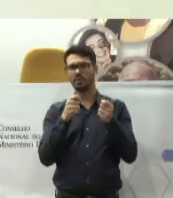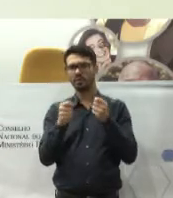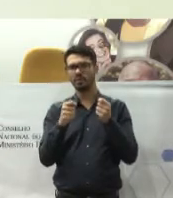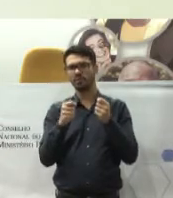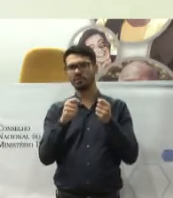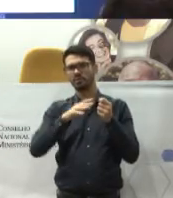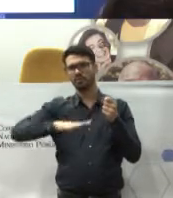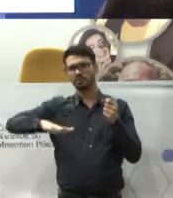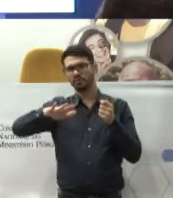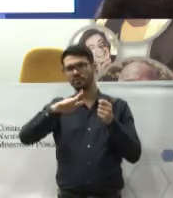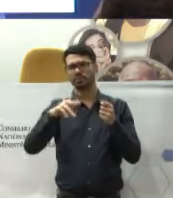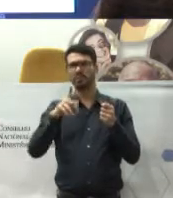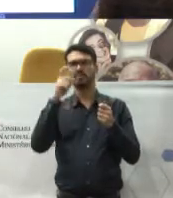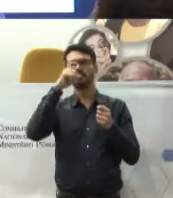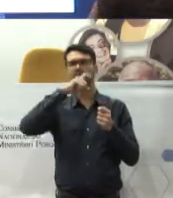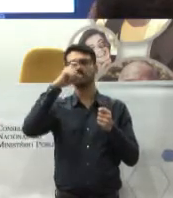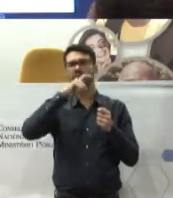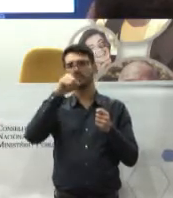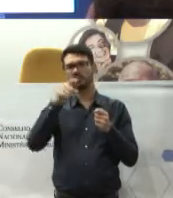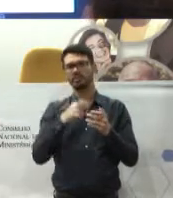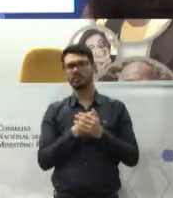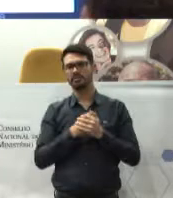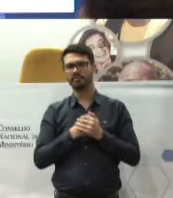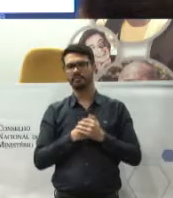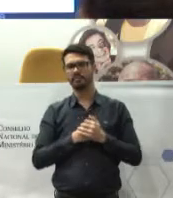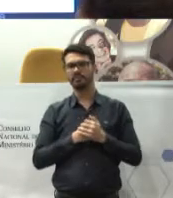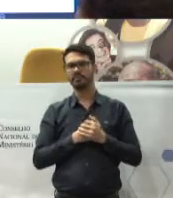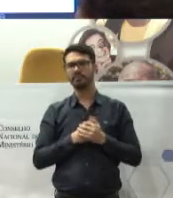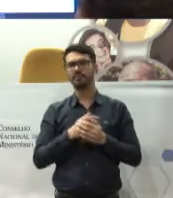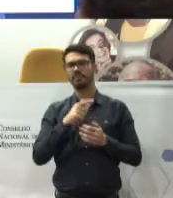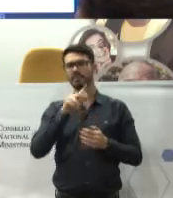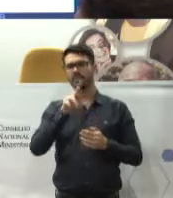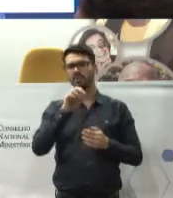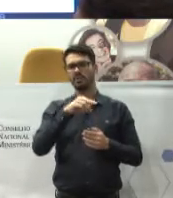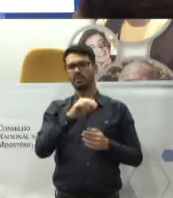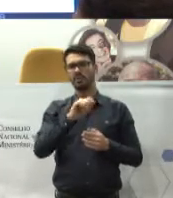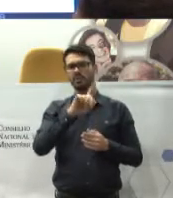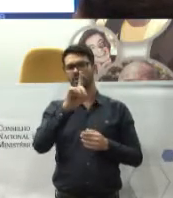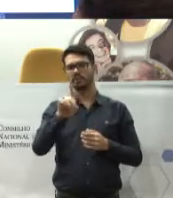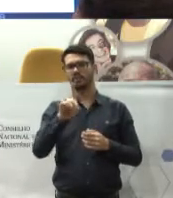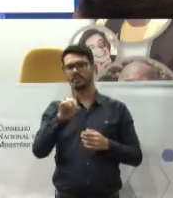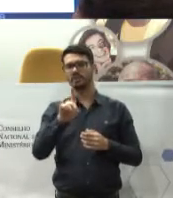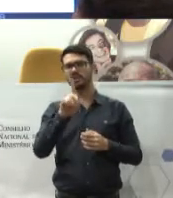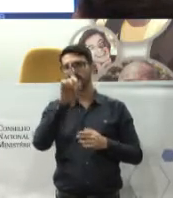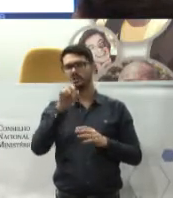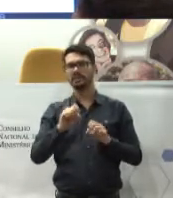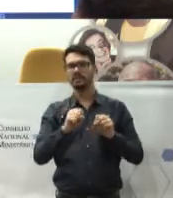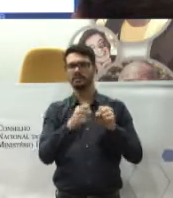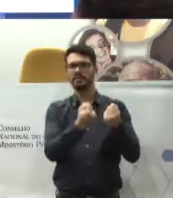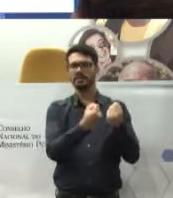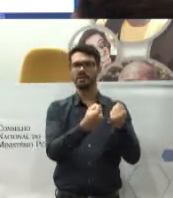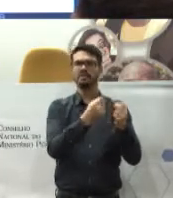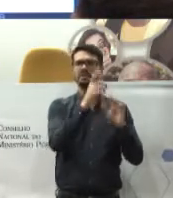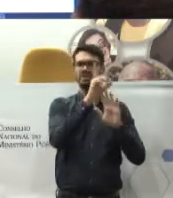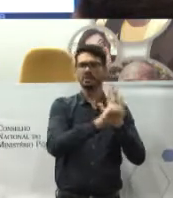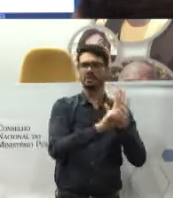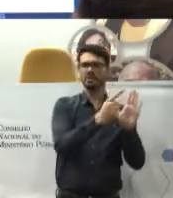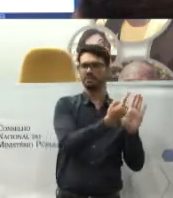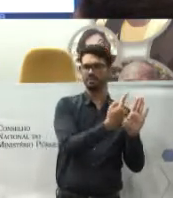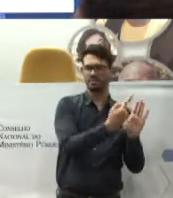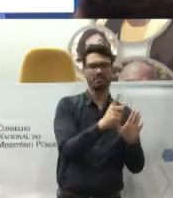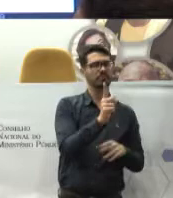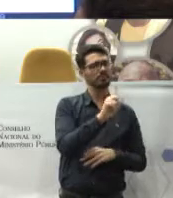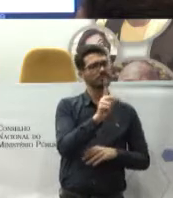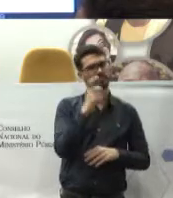políticas públicas. Isso é mentira. Ronald Dworkin só defende direitos individuais. Isso é mentira.